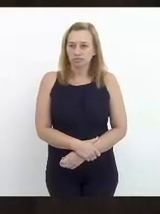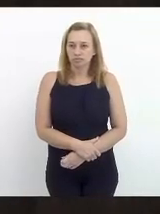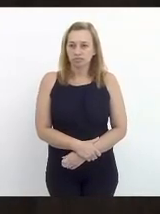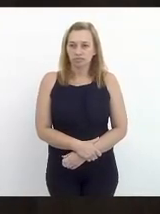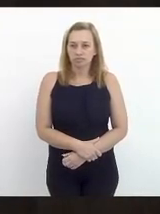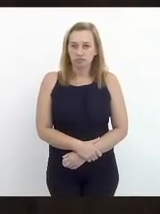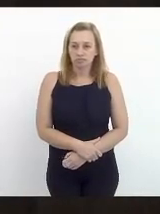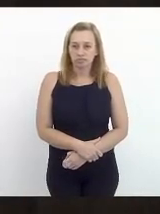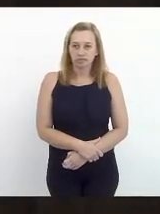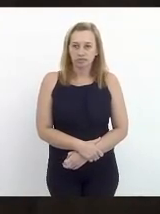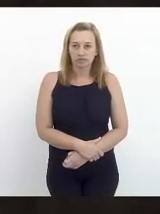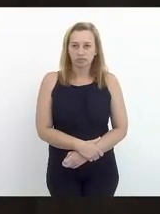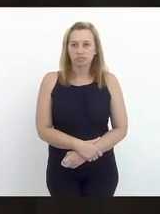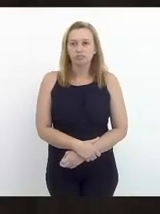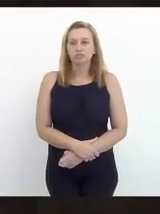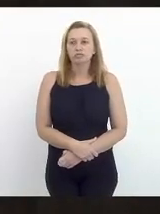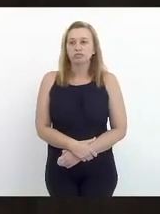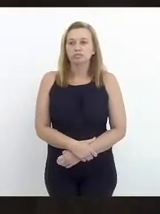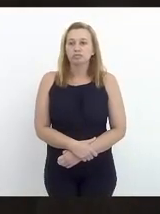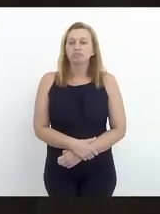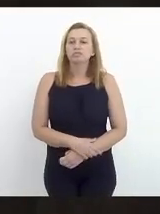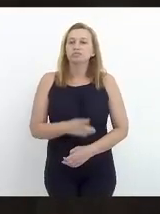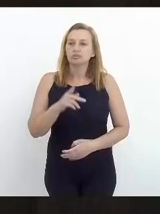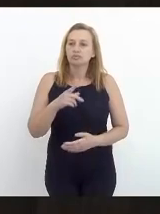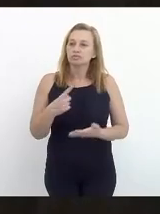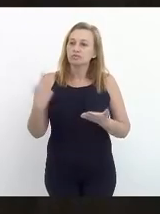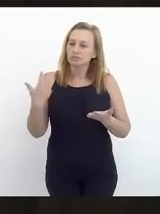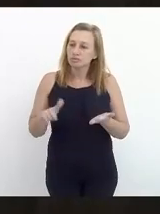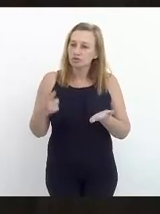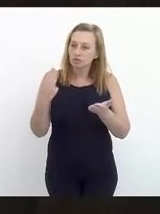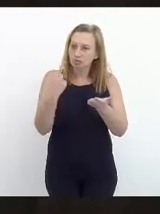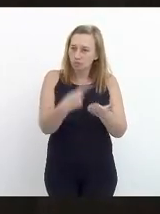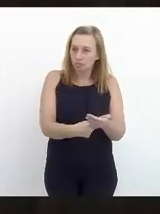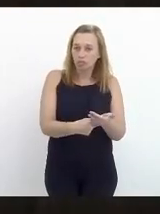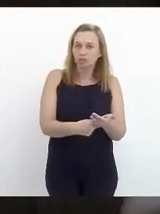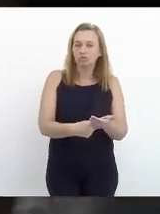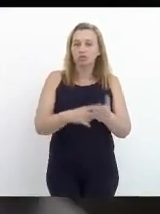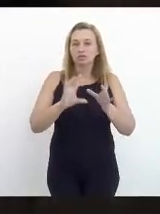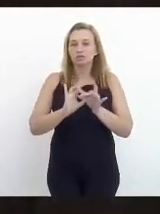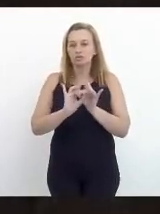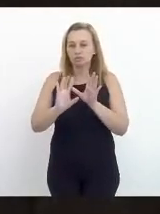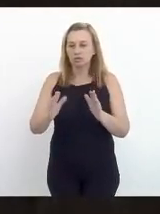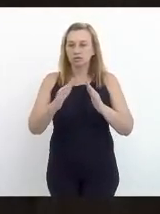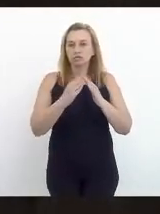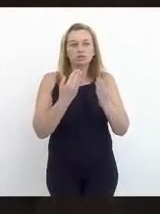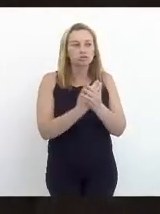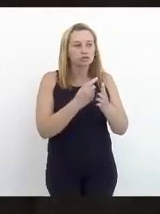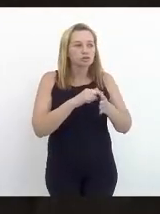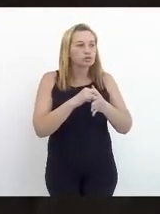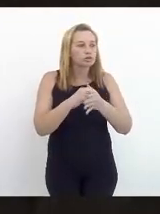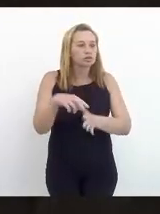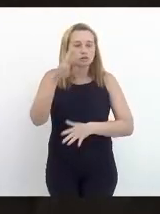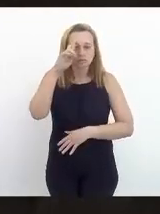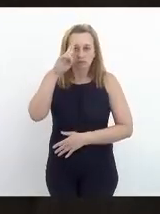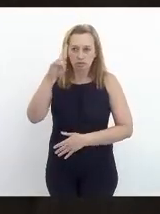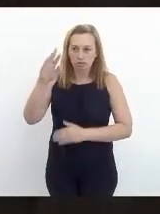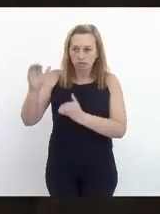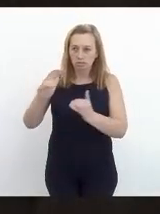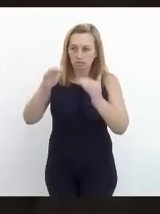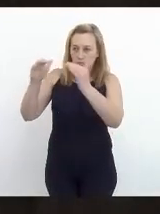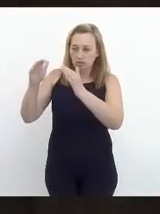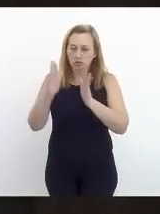ressaltar o compromisso democrático do Colégio de Líderes que Vossa Excelência hoje pela